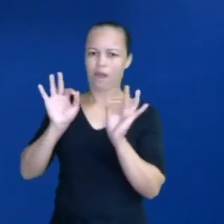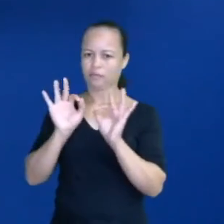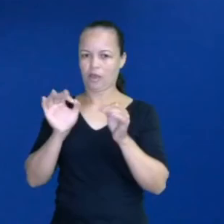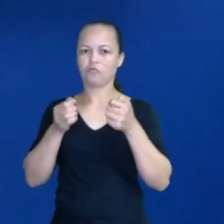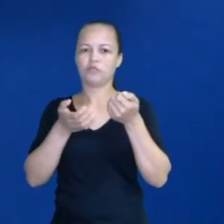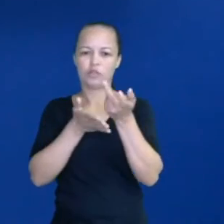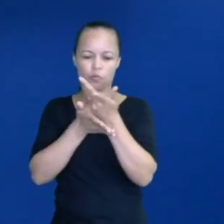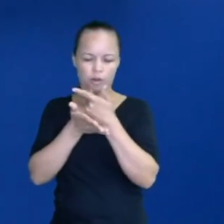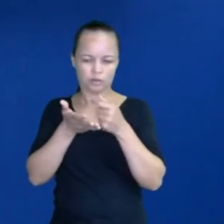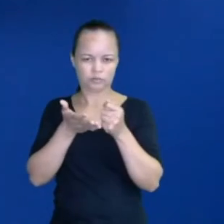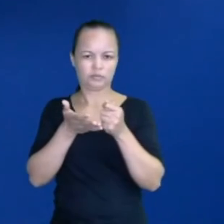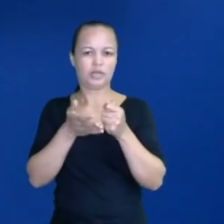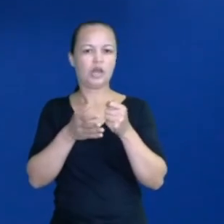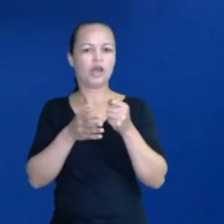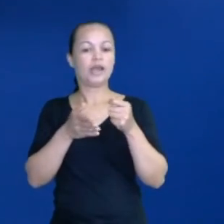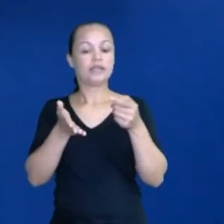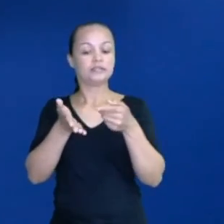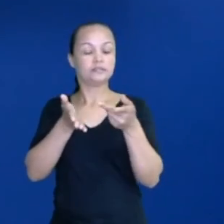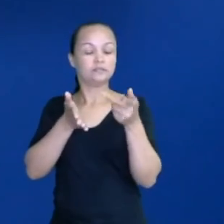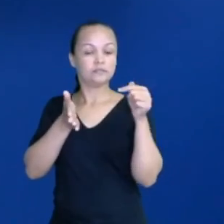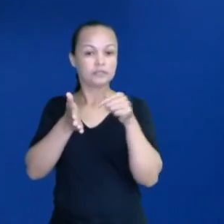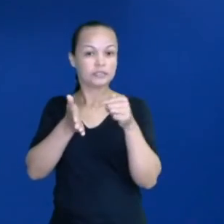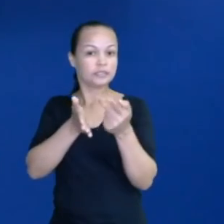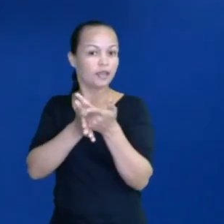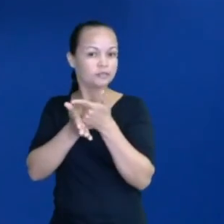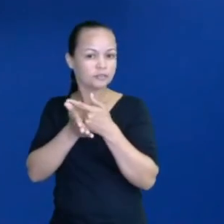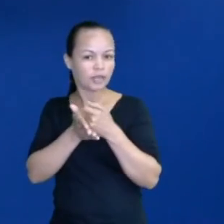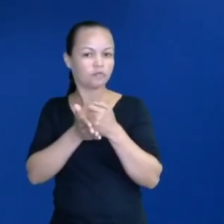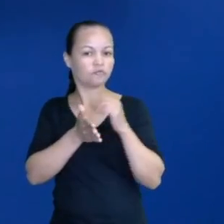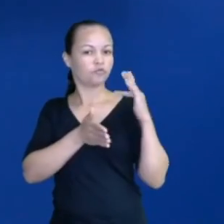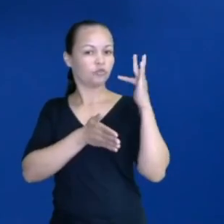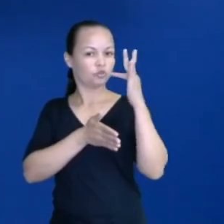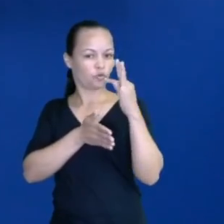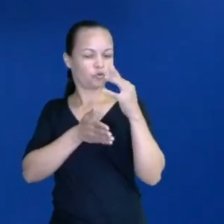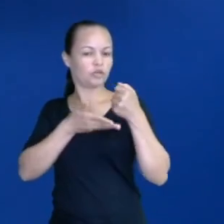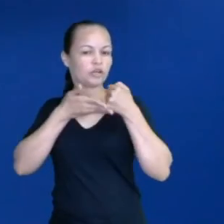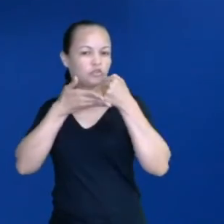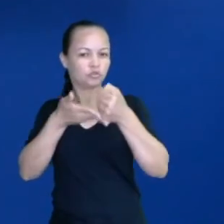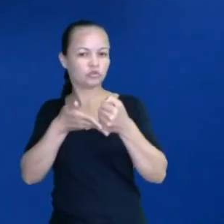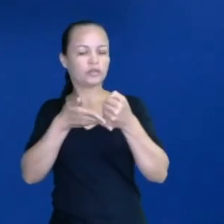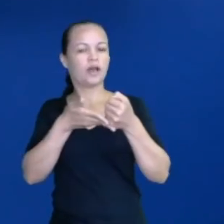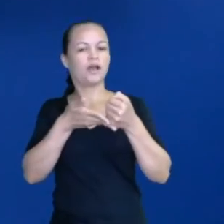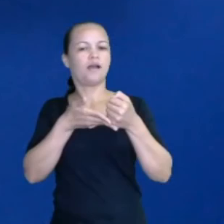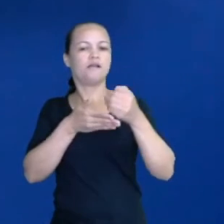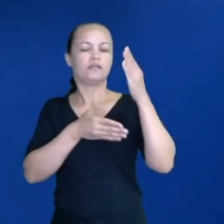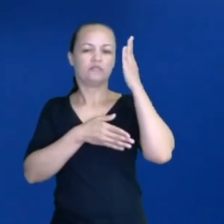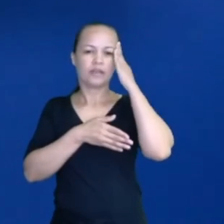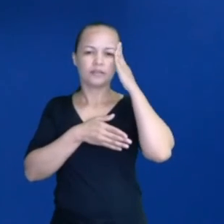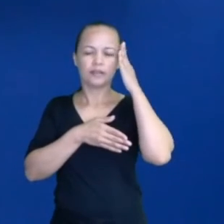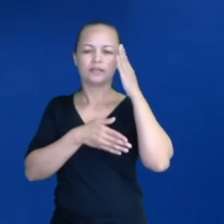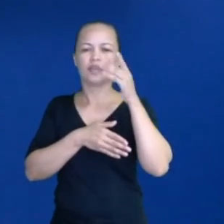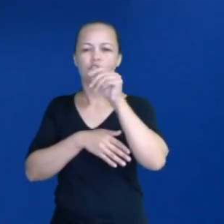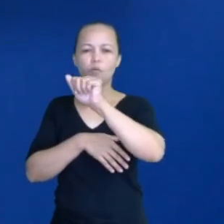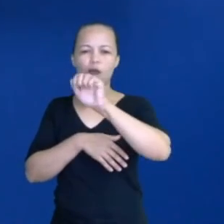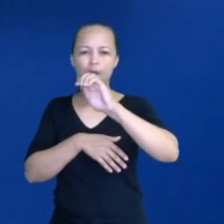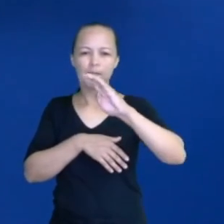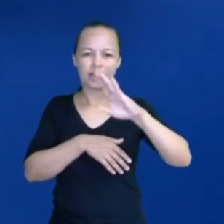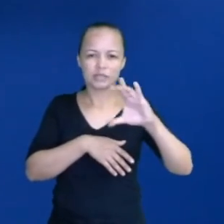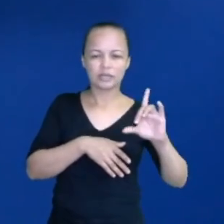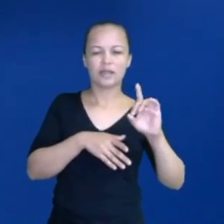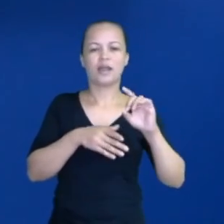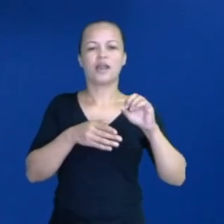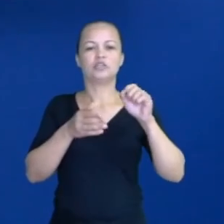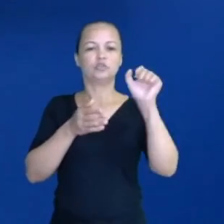ajudar futuramente a fazer outros mapas e a entender o alfabeto dos mapas. Olha aí, o mapa tem